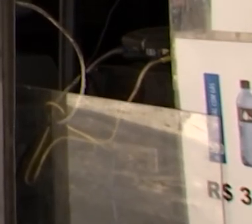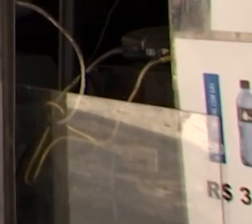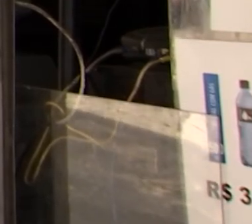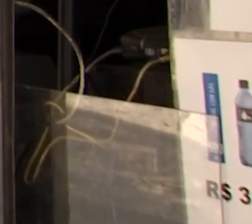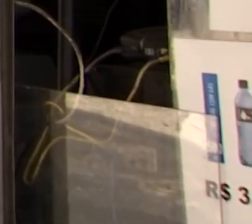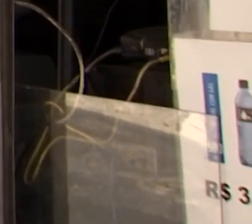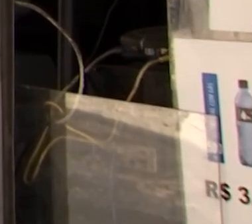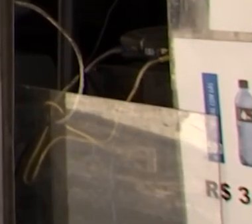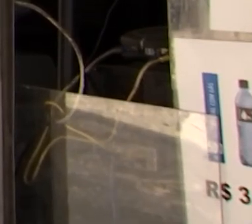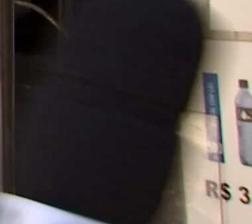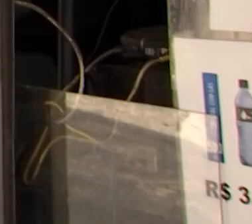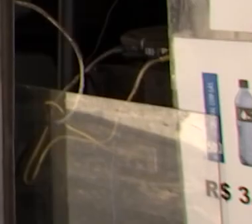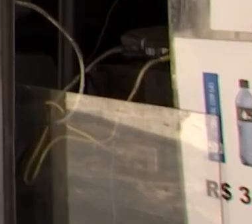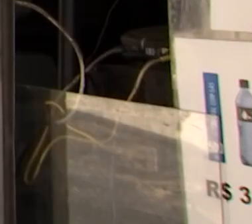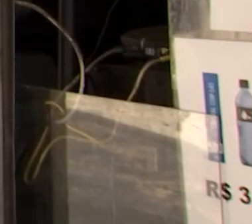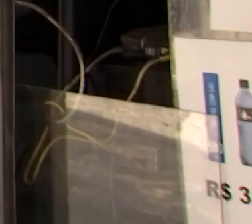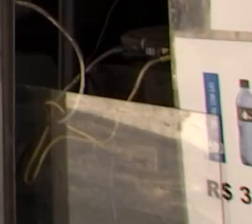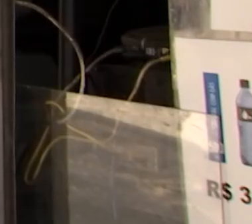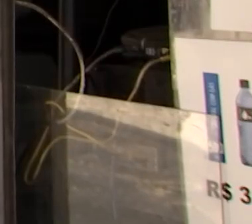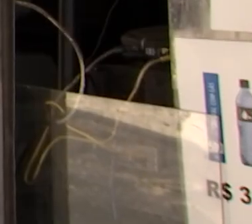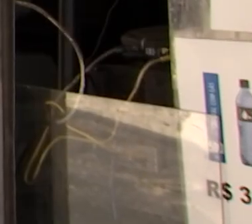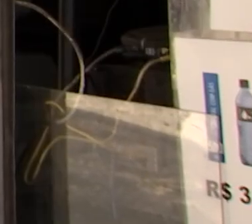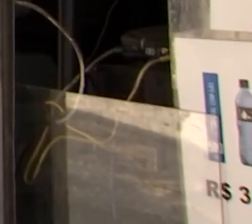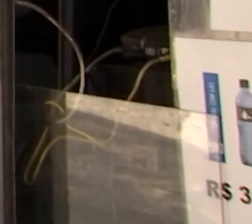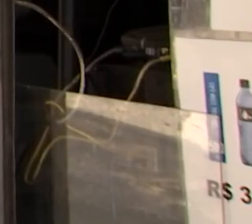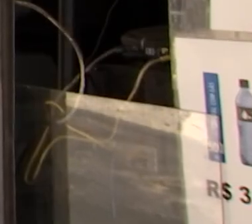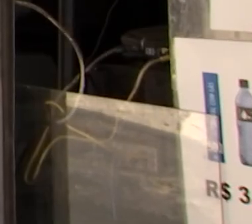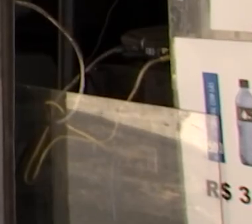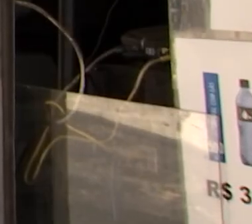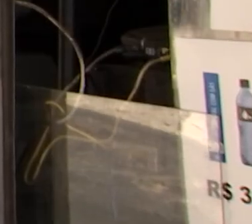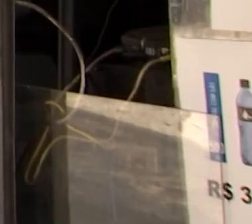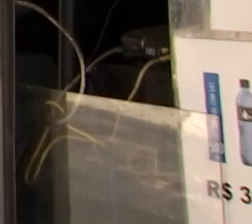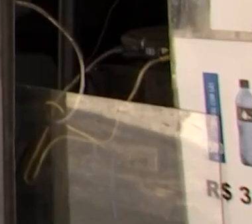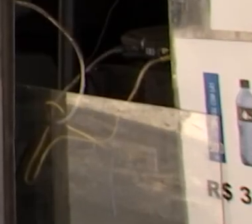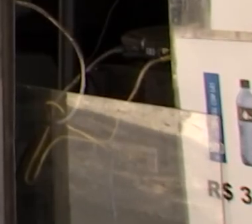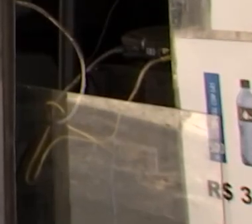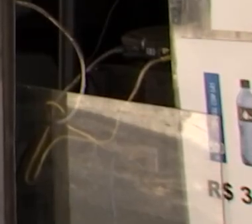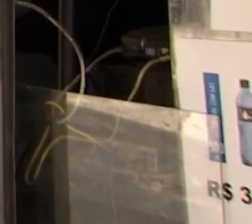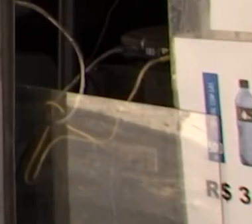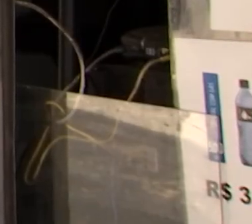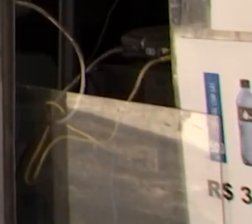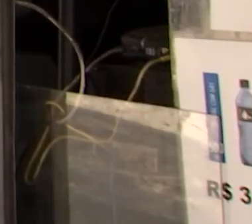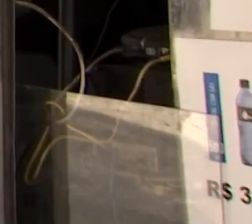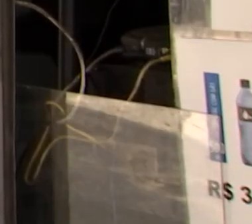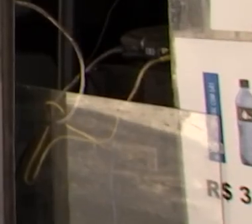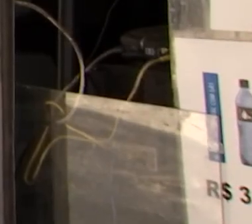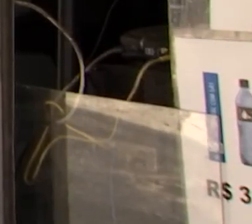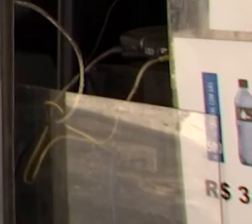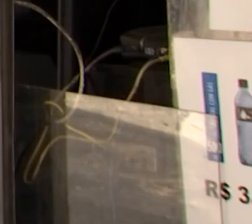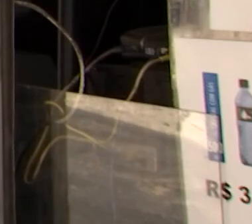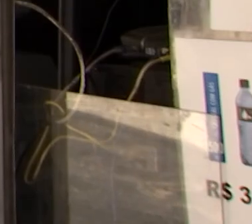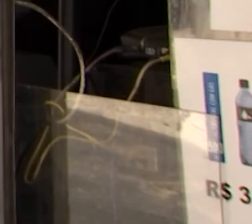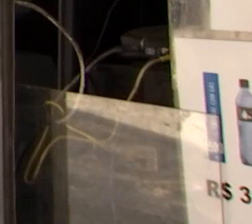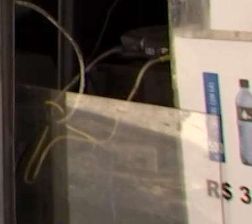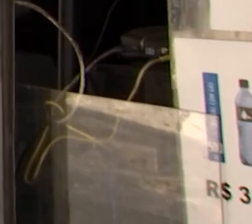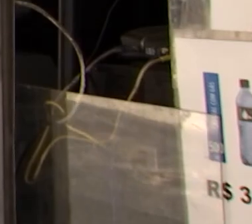cantores antigos prediletos? Olha, flashback, né? Por exemplo, James Brown, Nat King